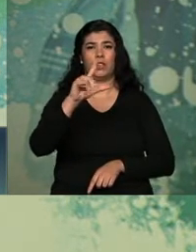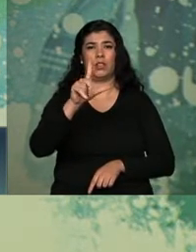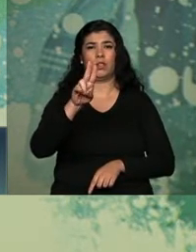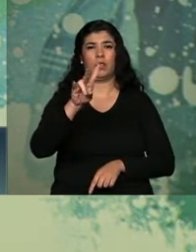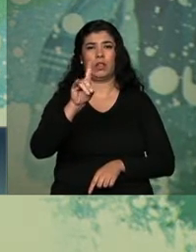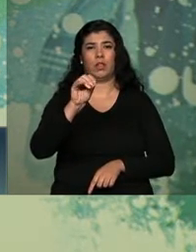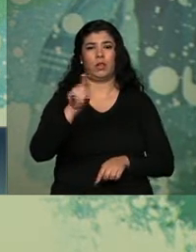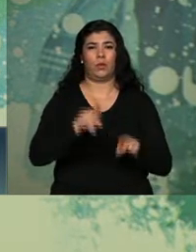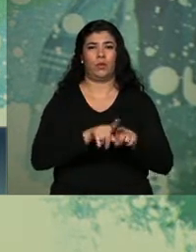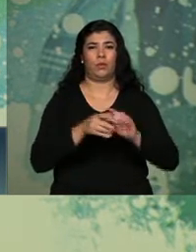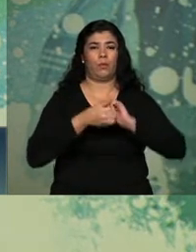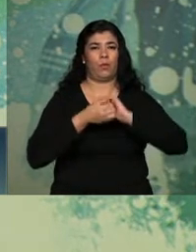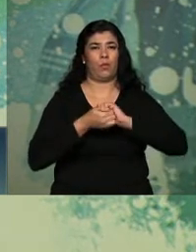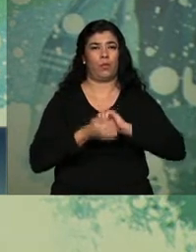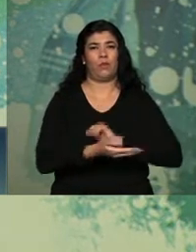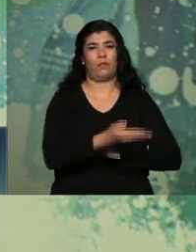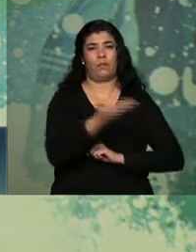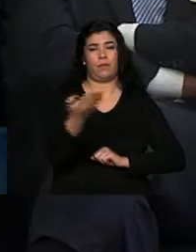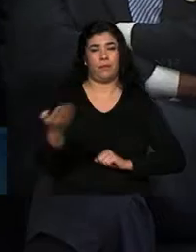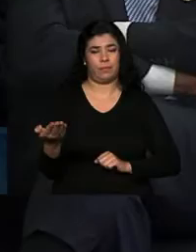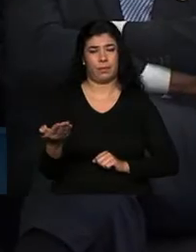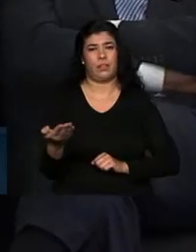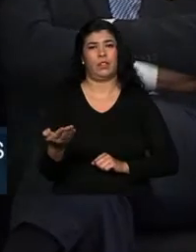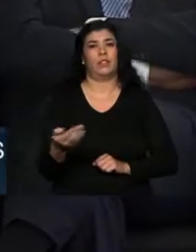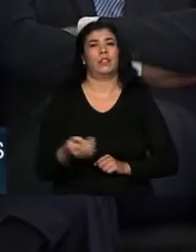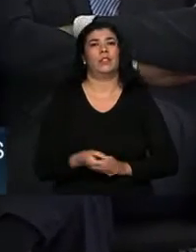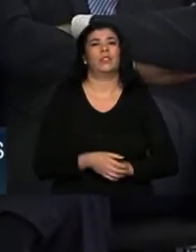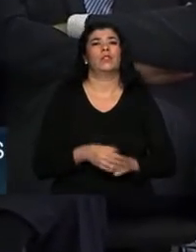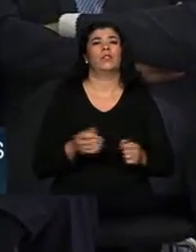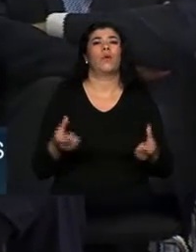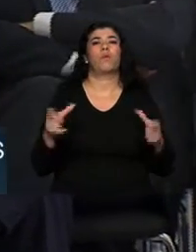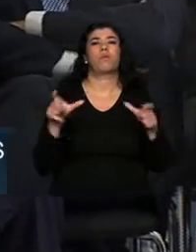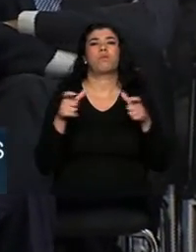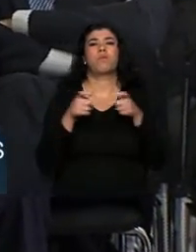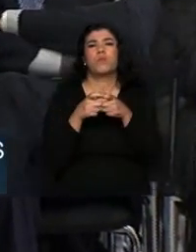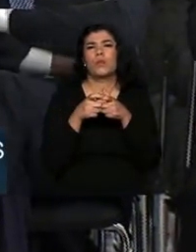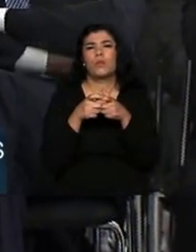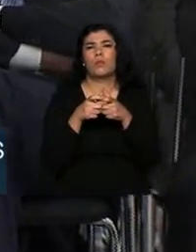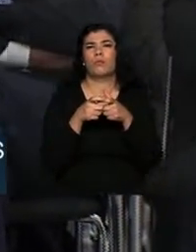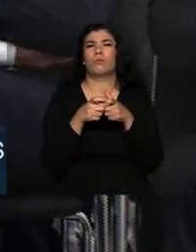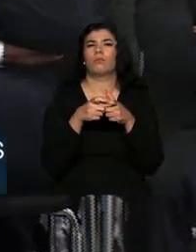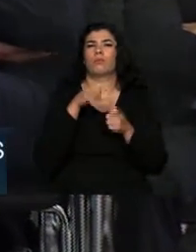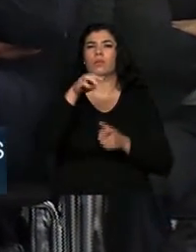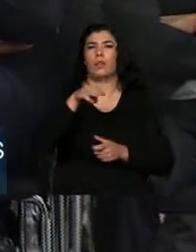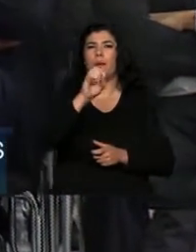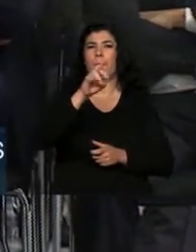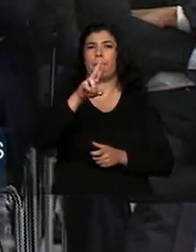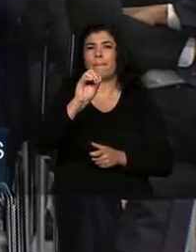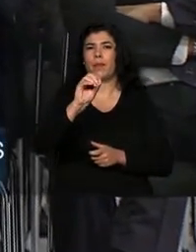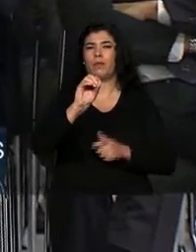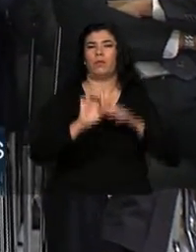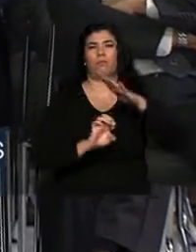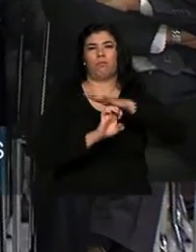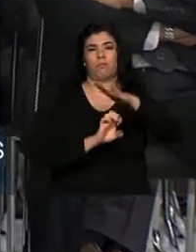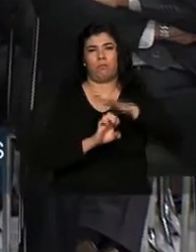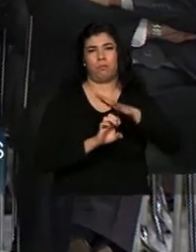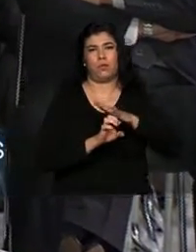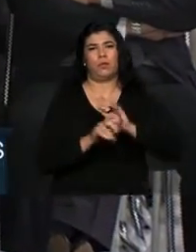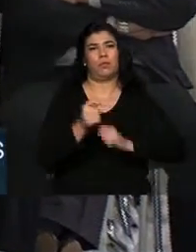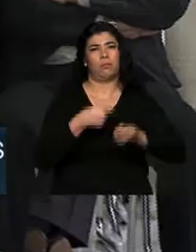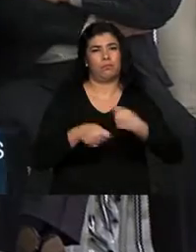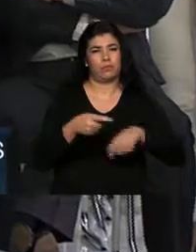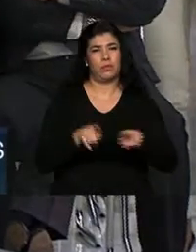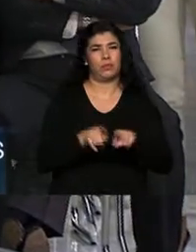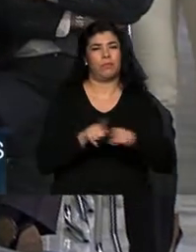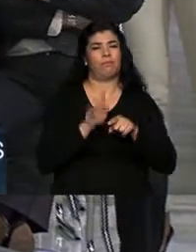Fundamentalmente, quero cumprimentar os microempreendedores individuais, que são eles os responsáveis fundamentais pela gente ter chegado até